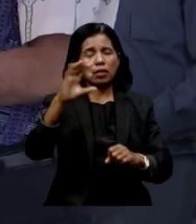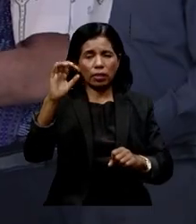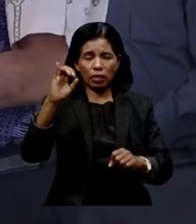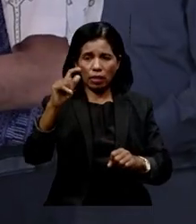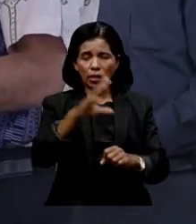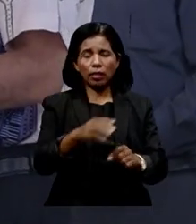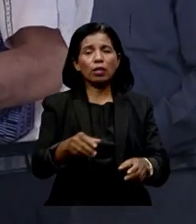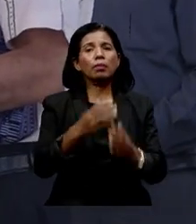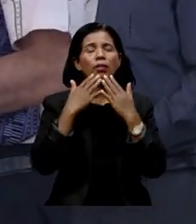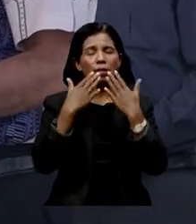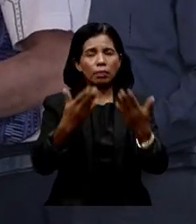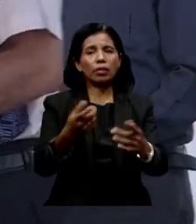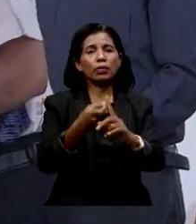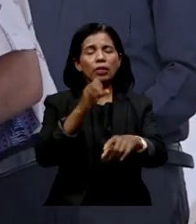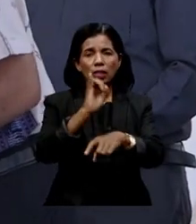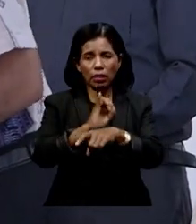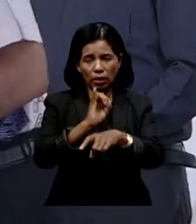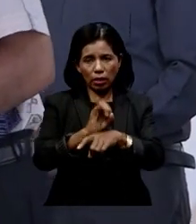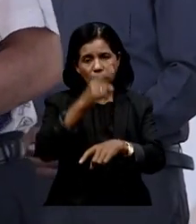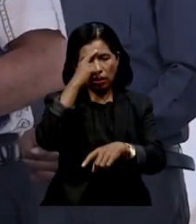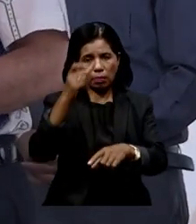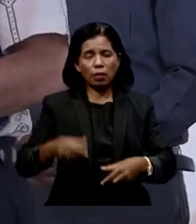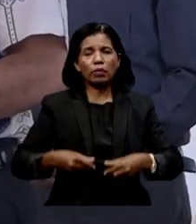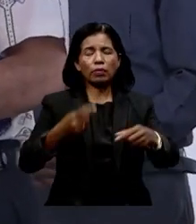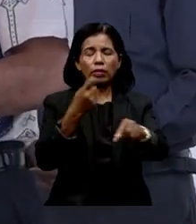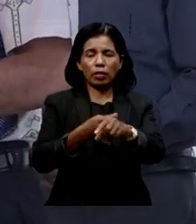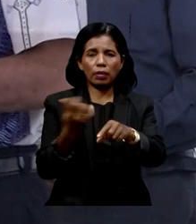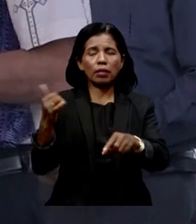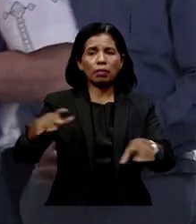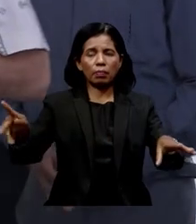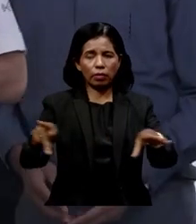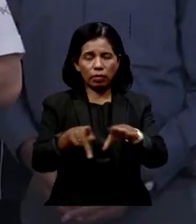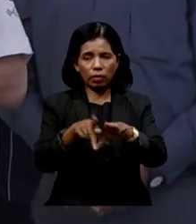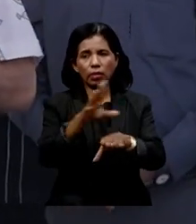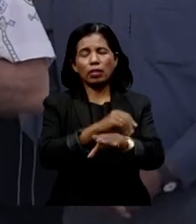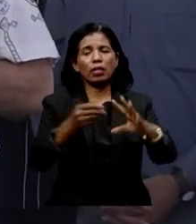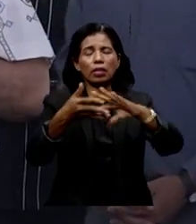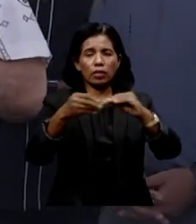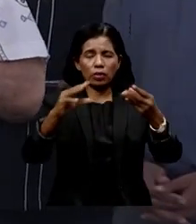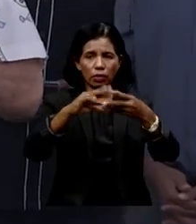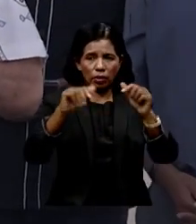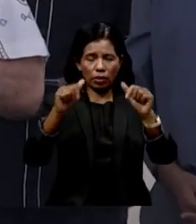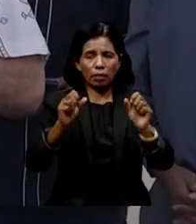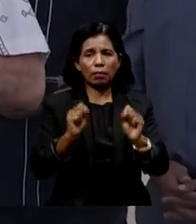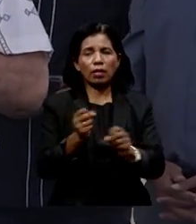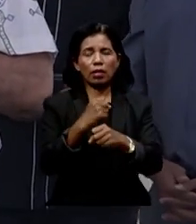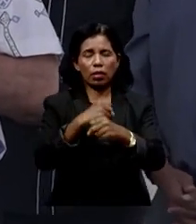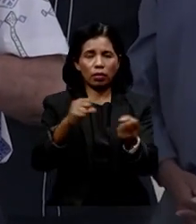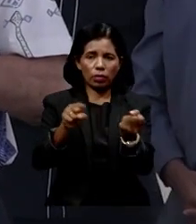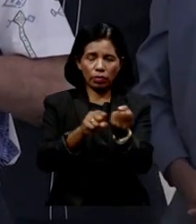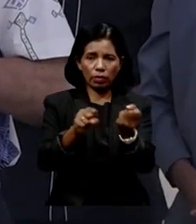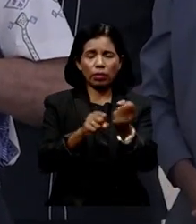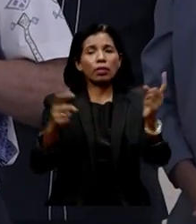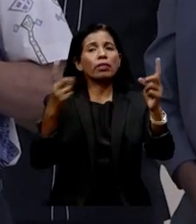confiança se parte da Igreja Nian, também pela Fobiba, para a Sesseitele, a tu participa em evento histórico, né? Onde pela rala contribuição para a